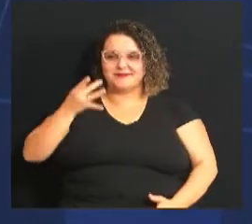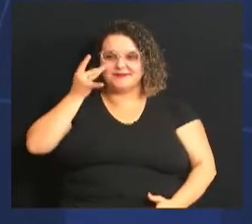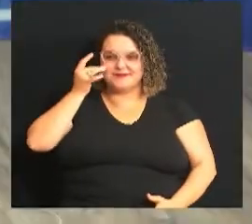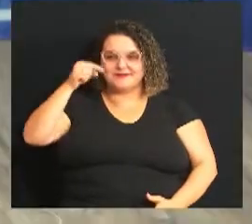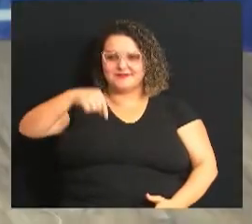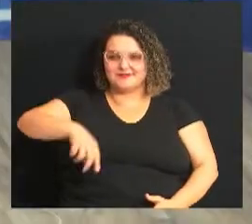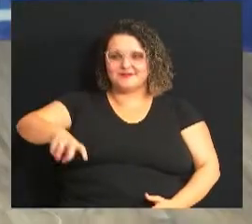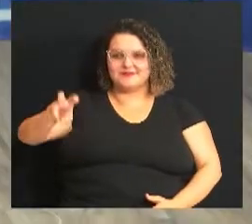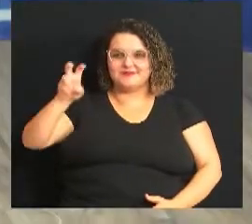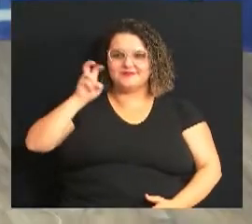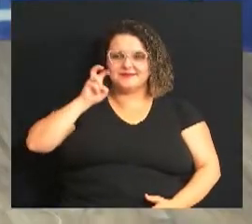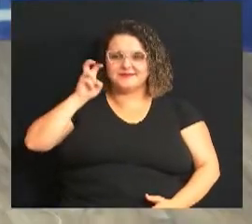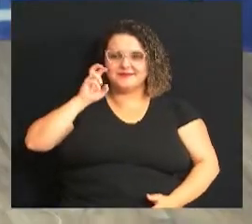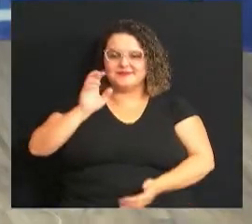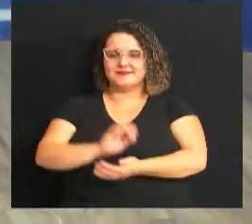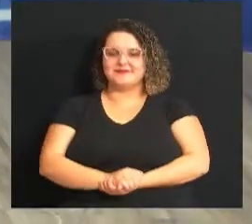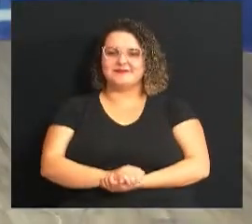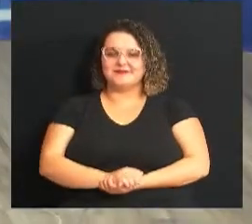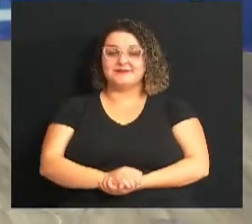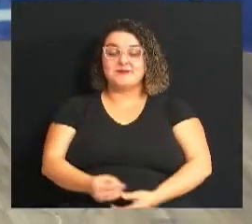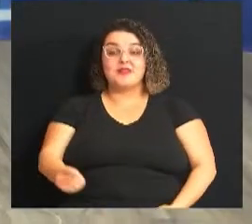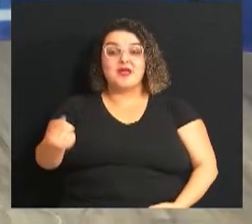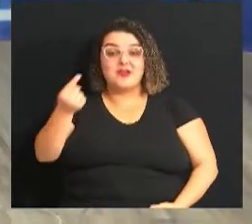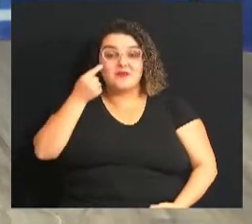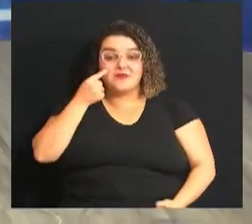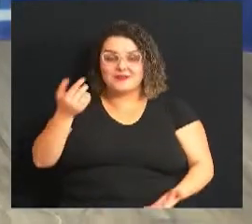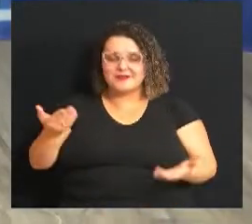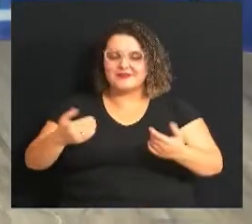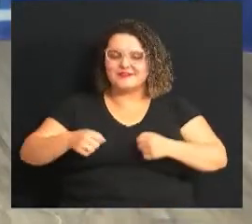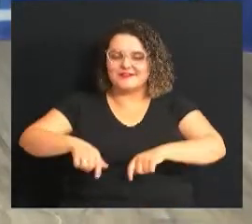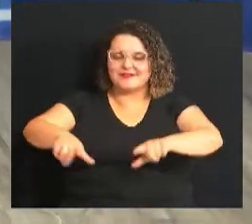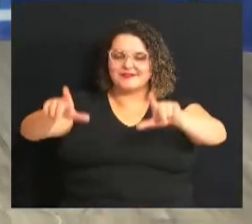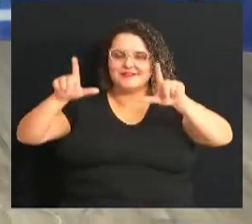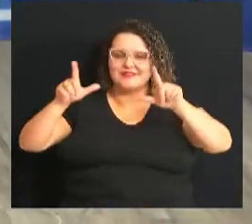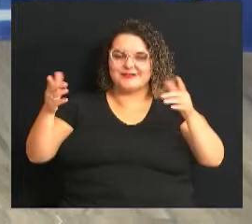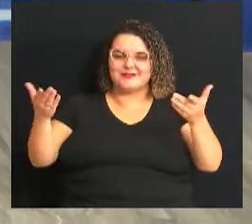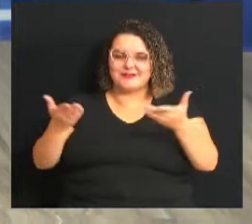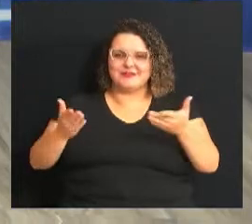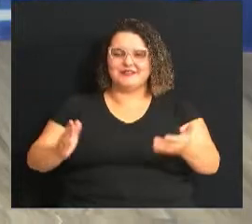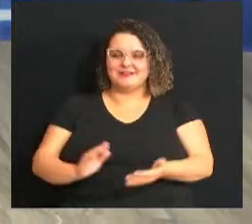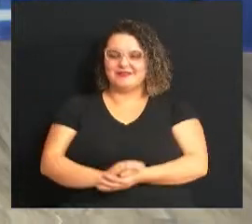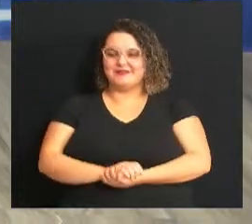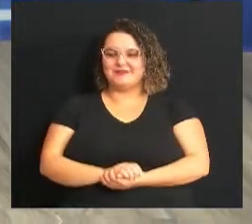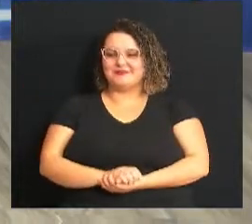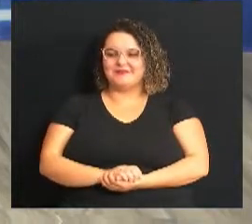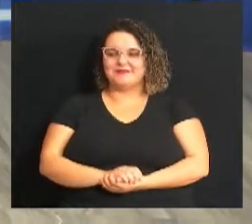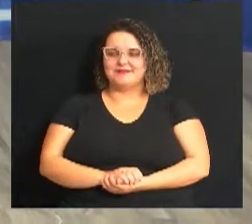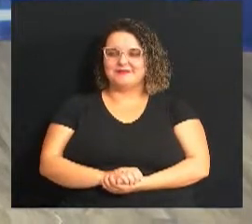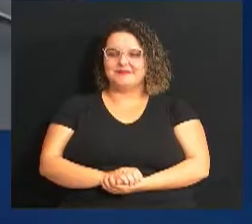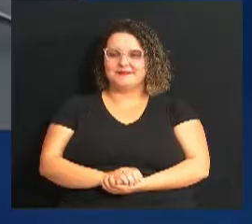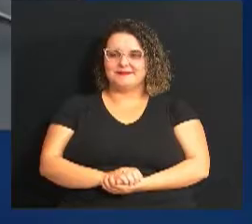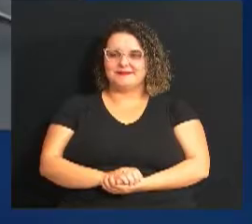nesta quinta-feira. Confira a partir de agora os destaques de hoje.